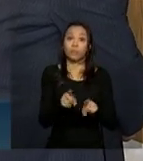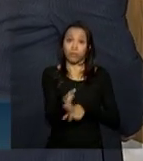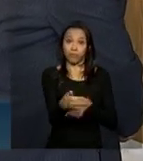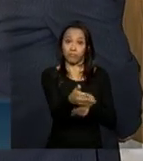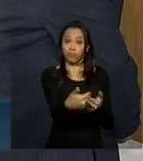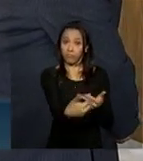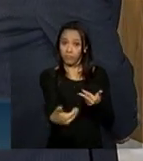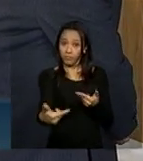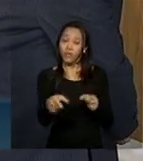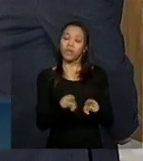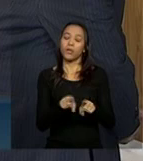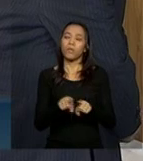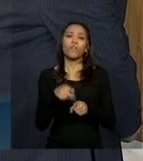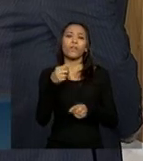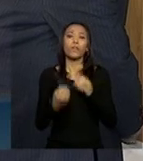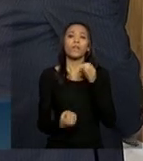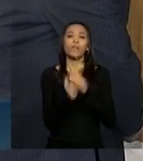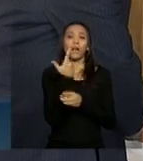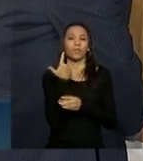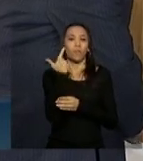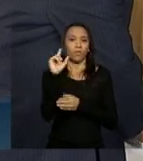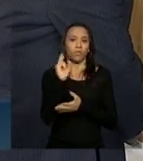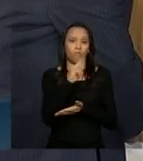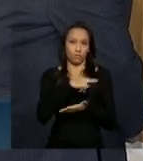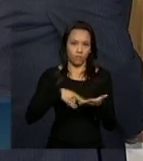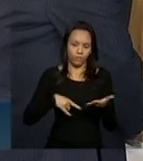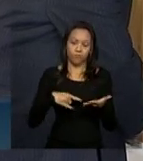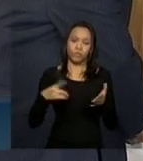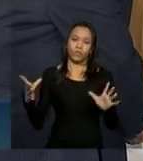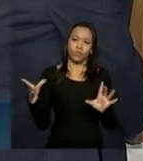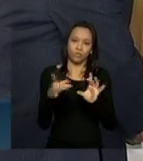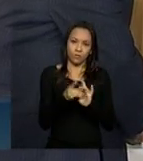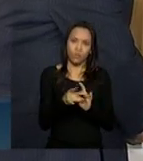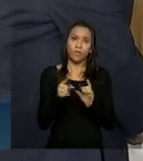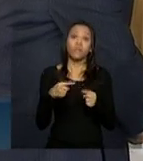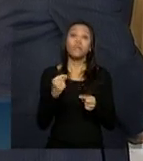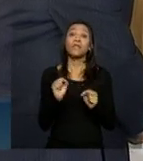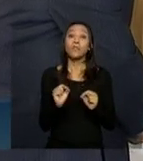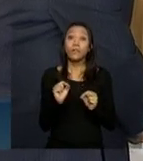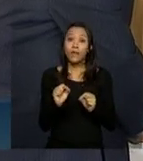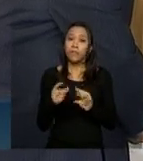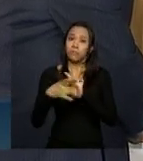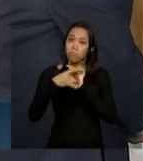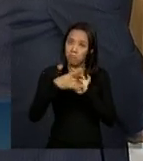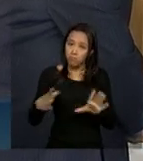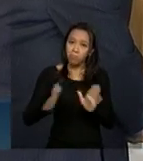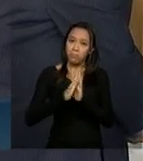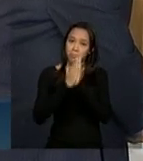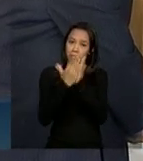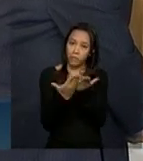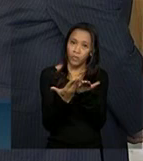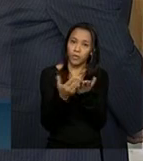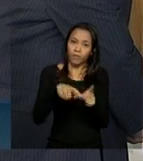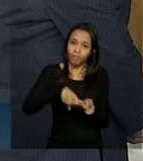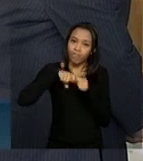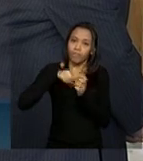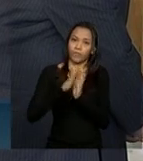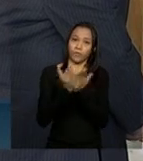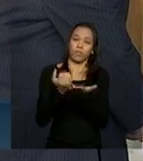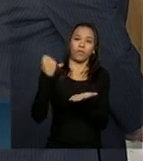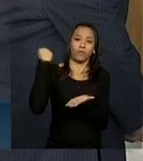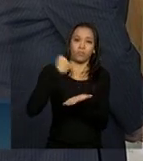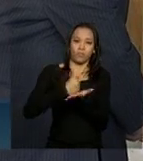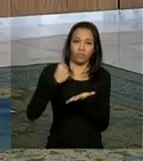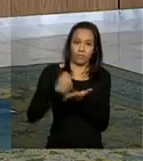Comissão Mista Brasil-Mauritânia e suspensa a obrigatoriedade de vistos diplomáticos, oficiais e